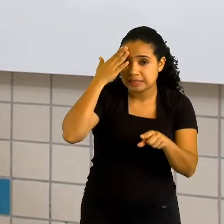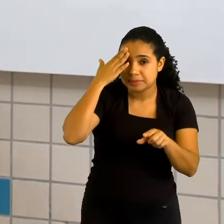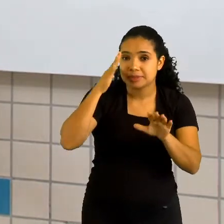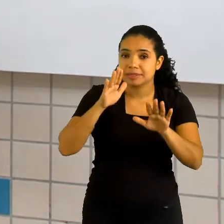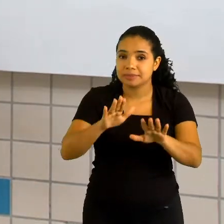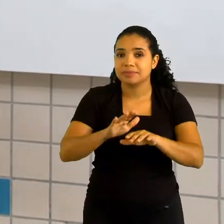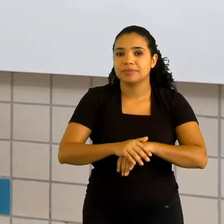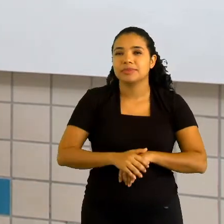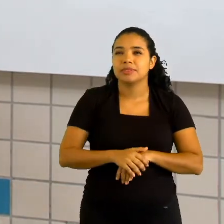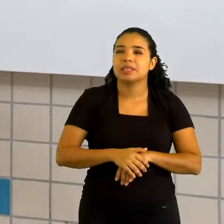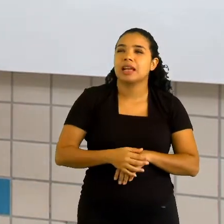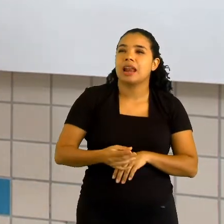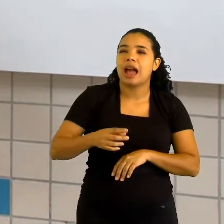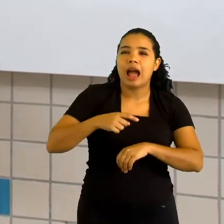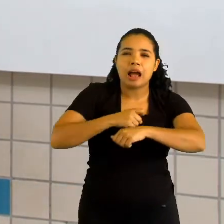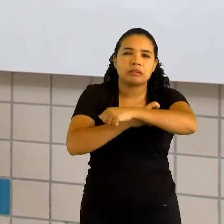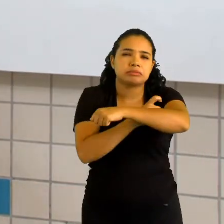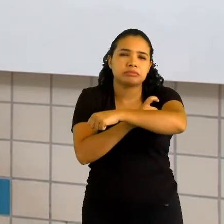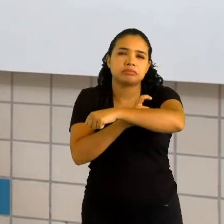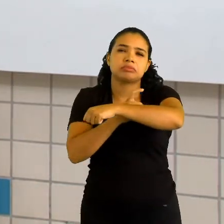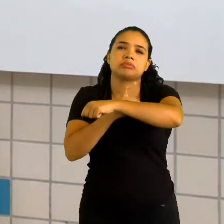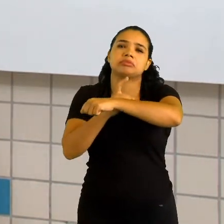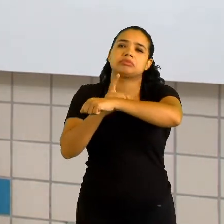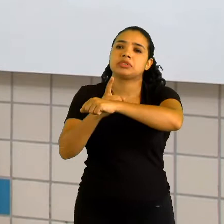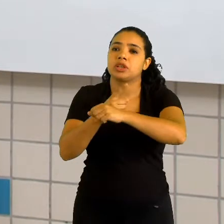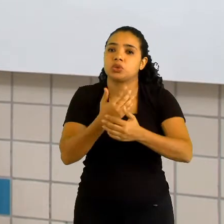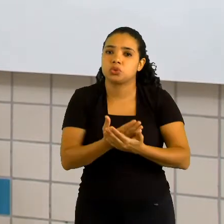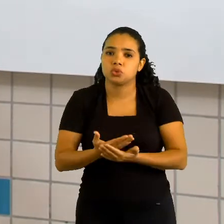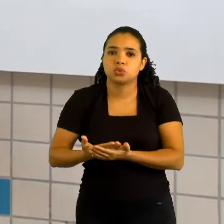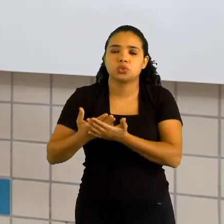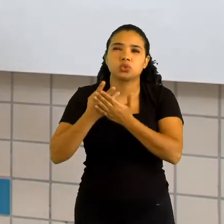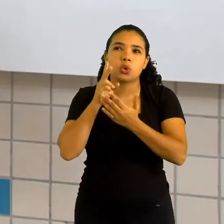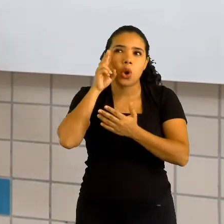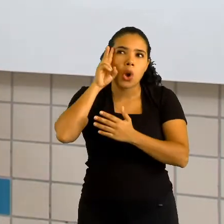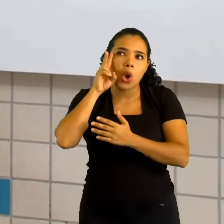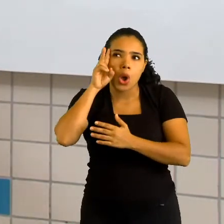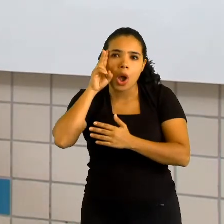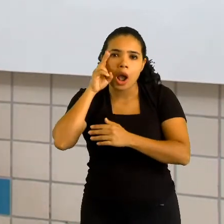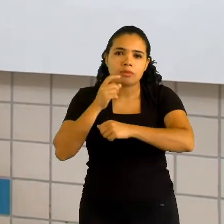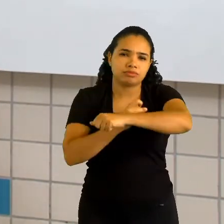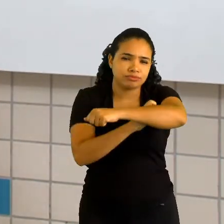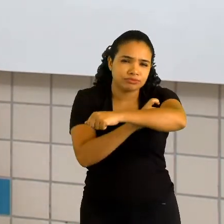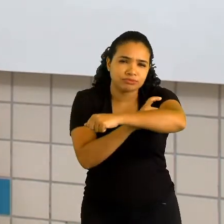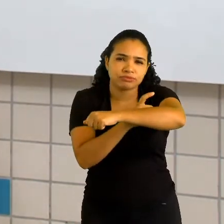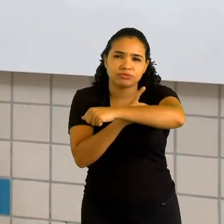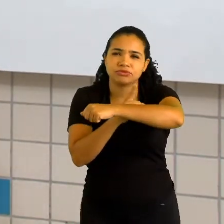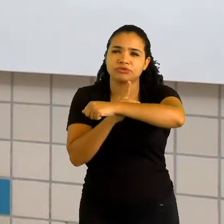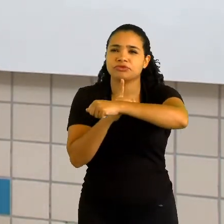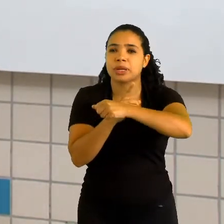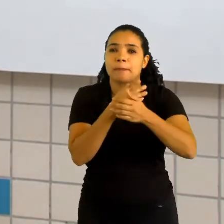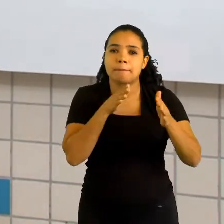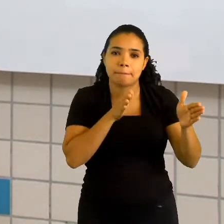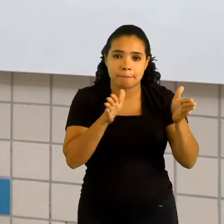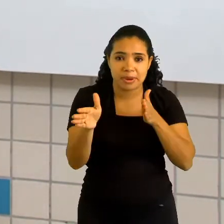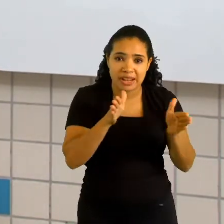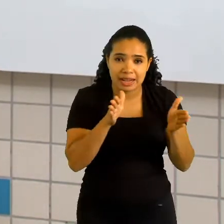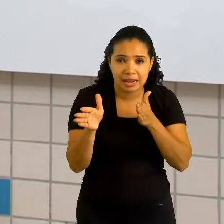lá nos primórdios, né? Quando a gente estuda lá na história, lá naquele período das cavernas, que a gente vai estudar